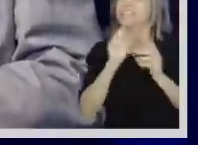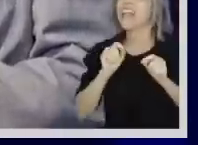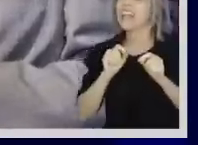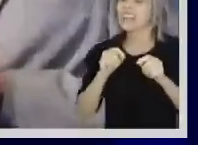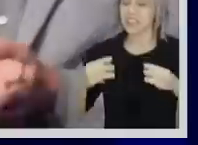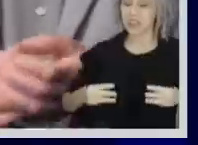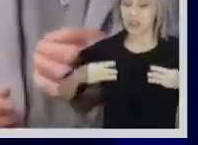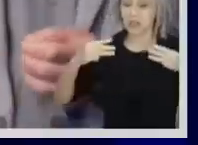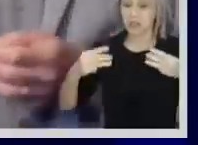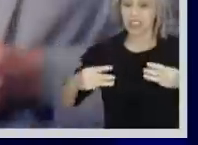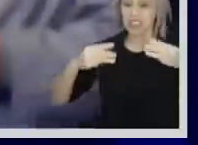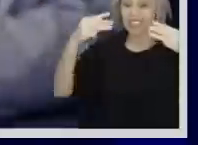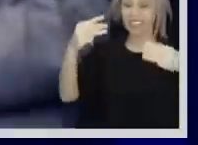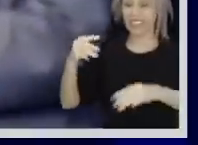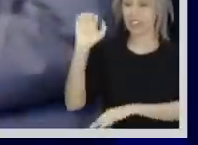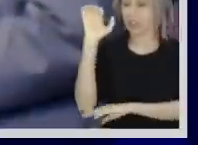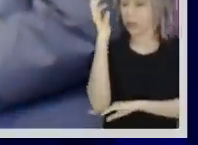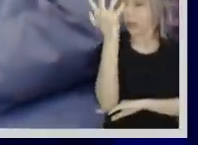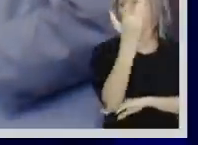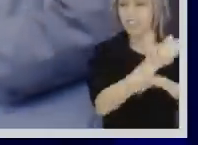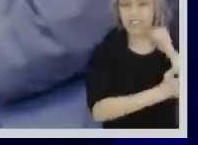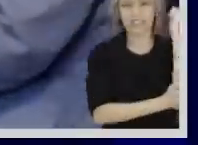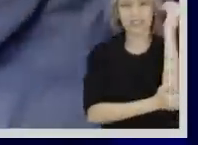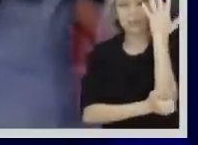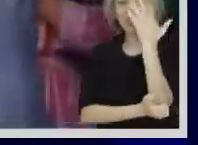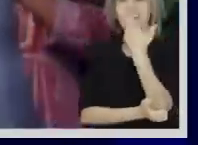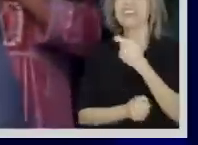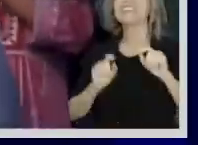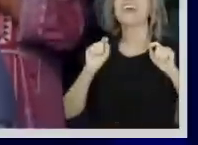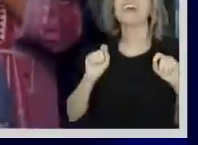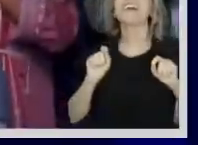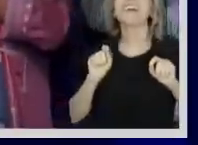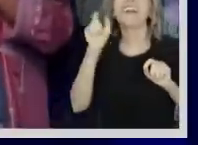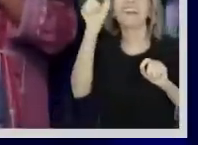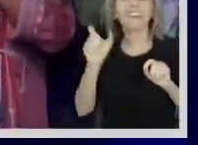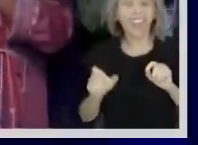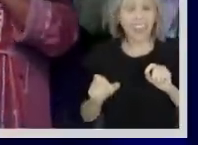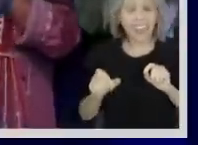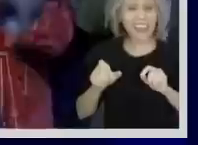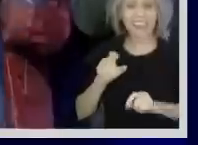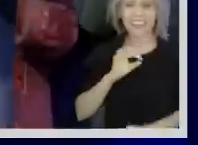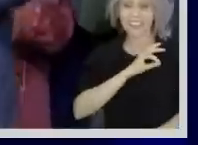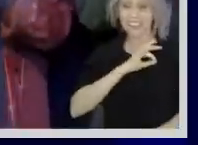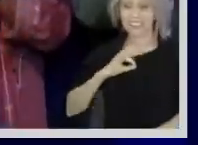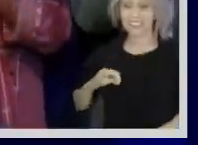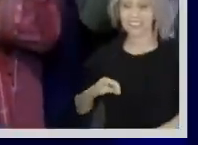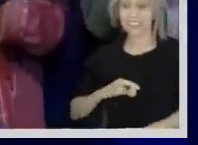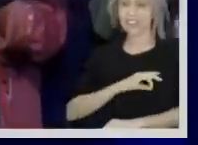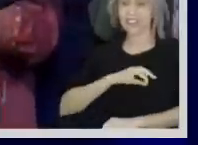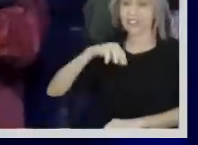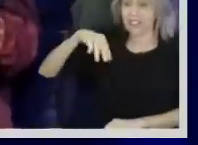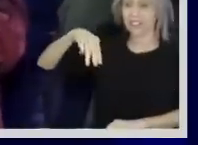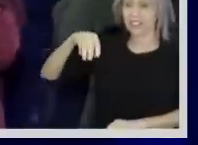semanas, para formar sua base de governo. E sobrou ali para ela o meio ambiente, inclusive porque a Simone